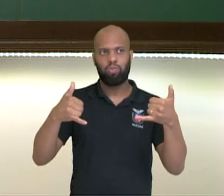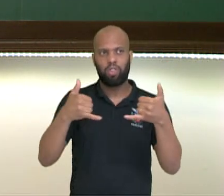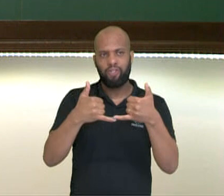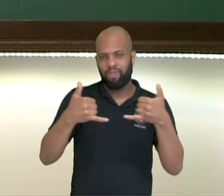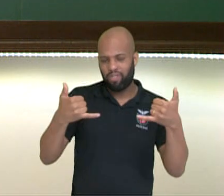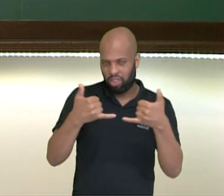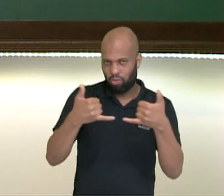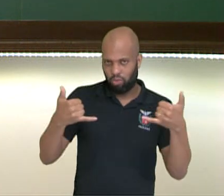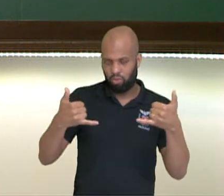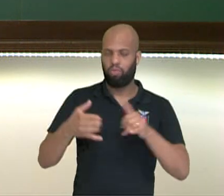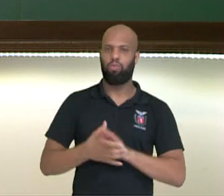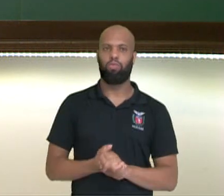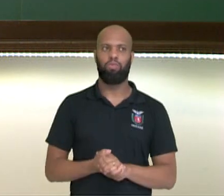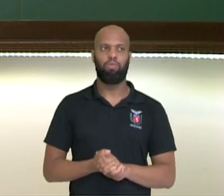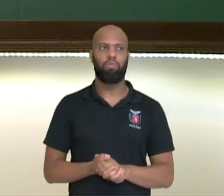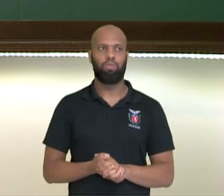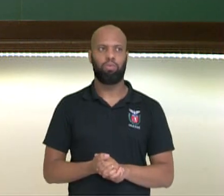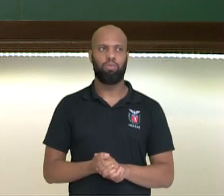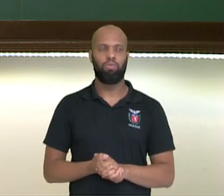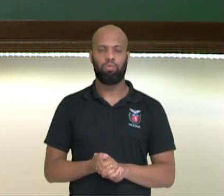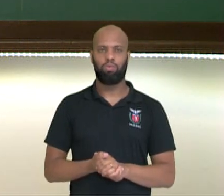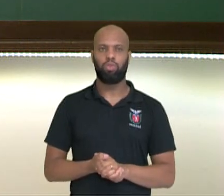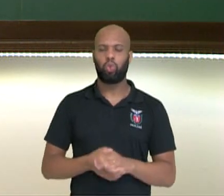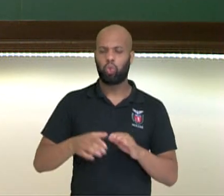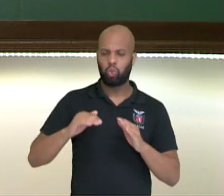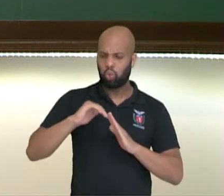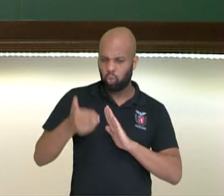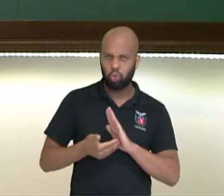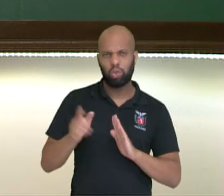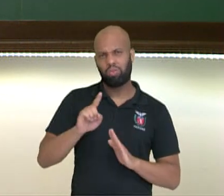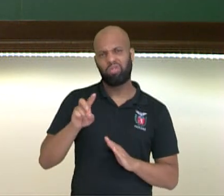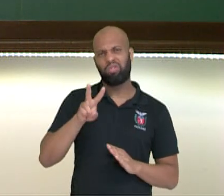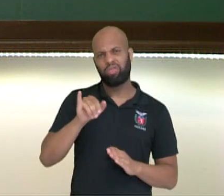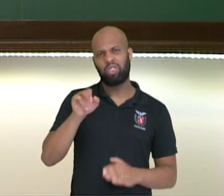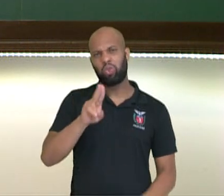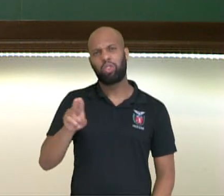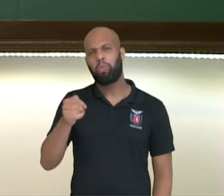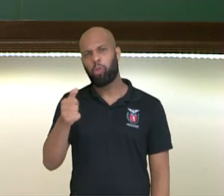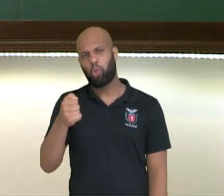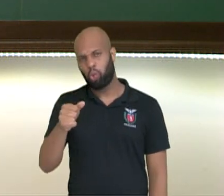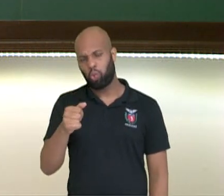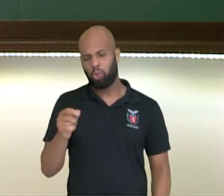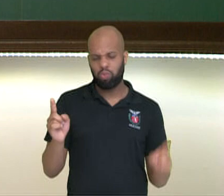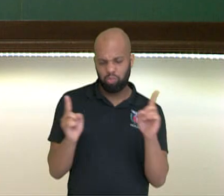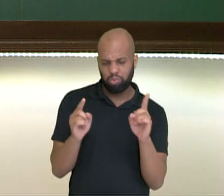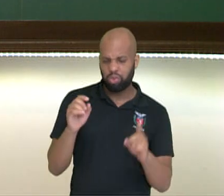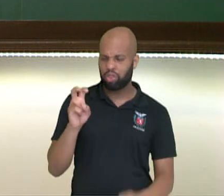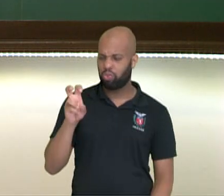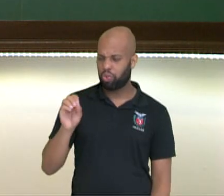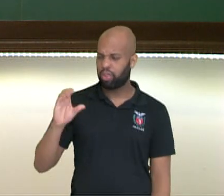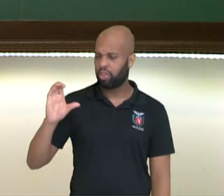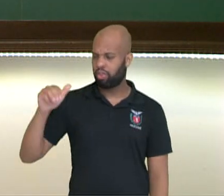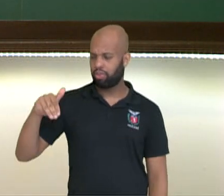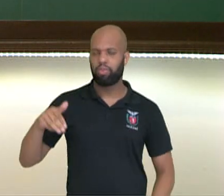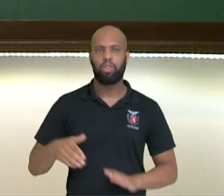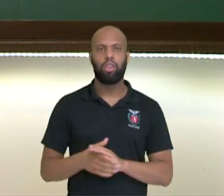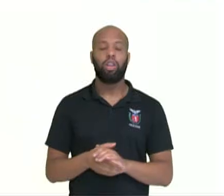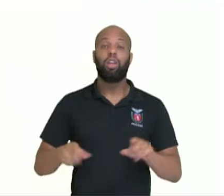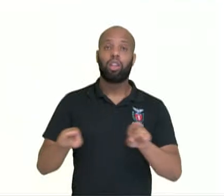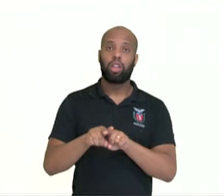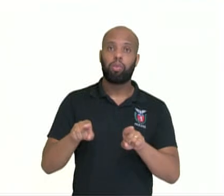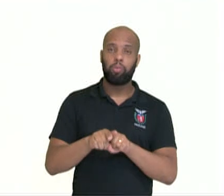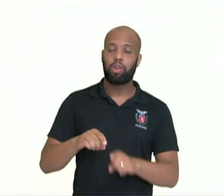às vezes só por segurança, 1,5 metro, mas vai usar 50 centímetros, algo assim. Uma bolinha de